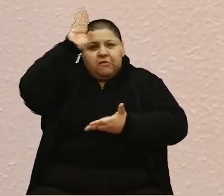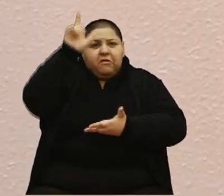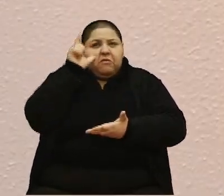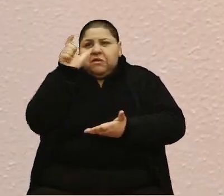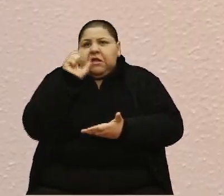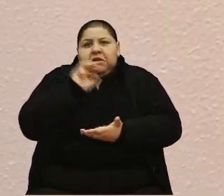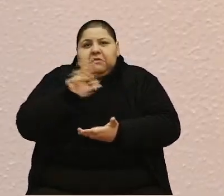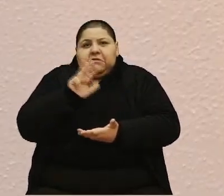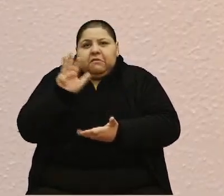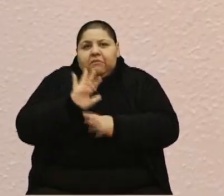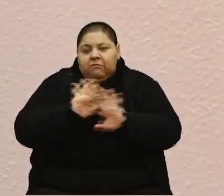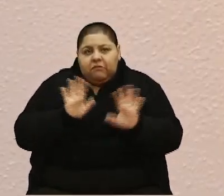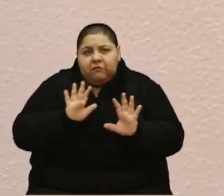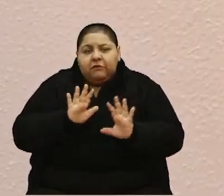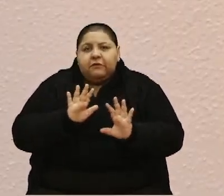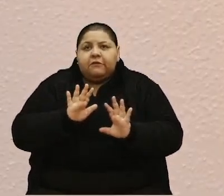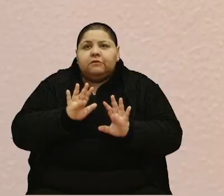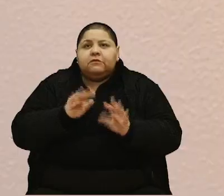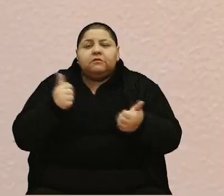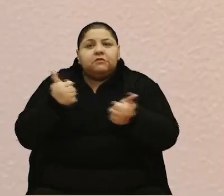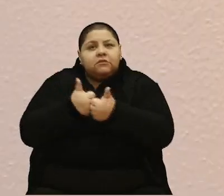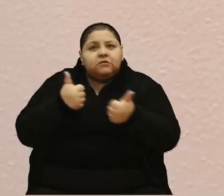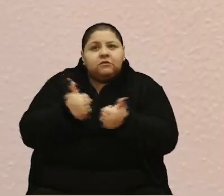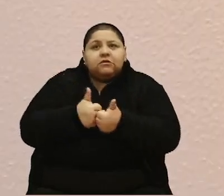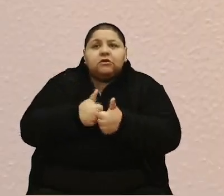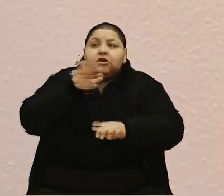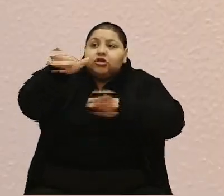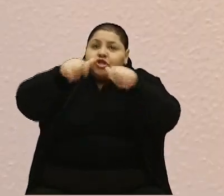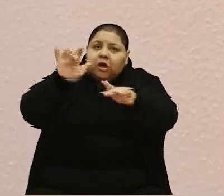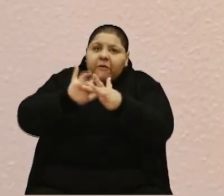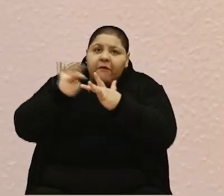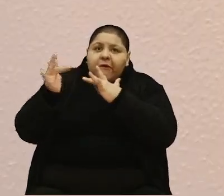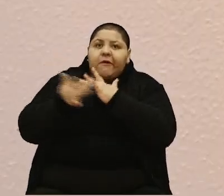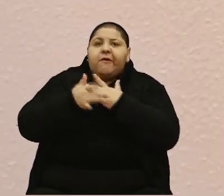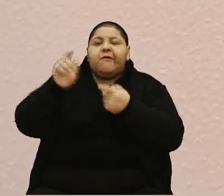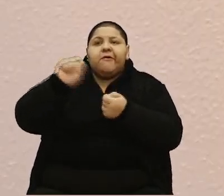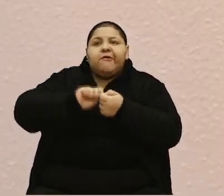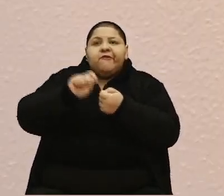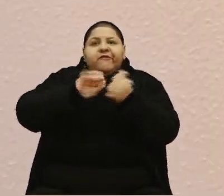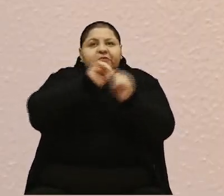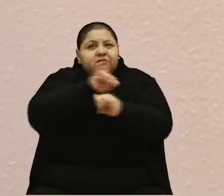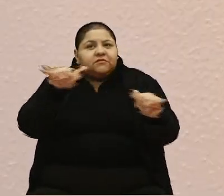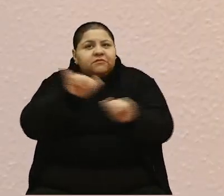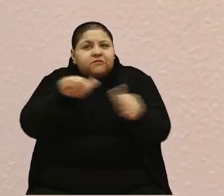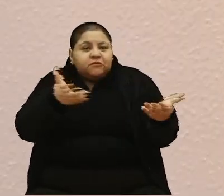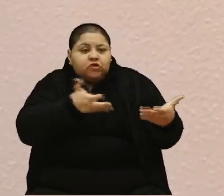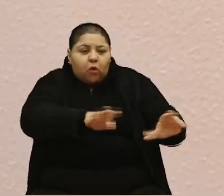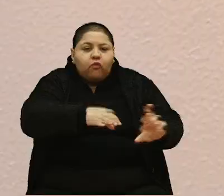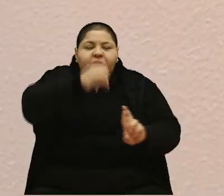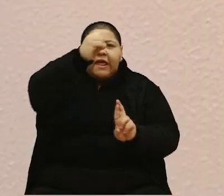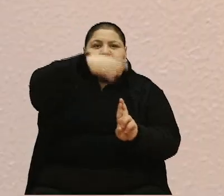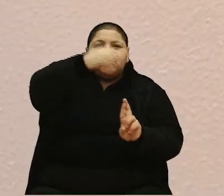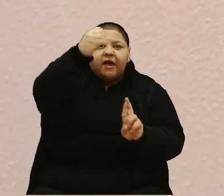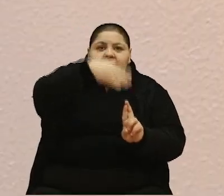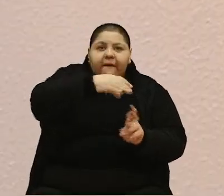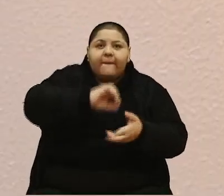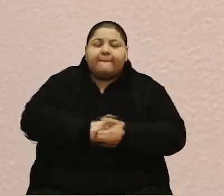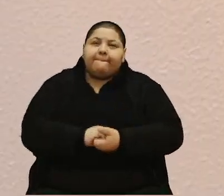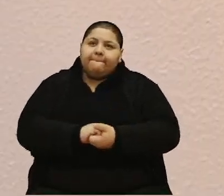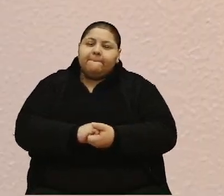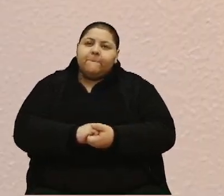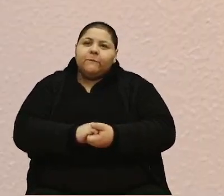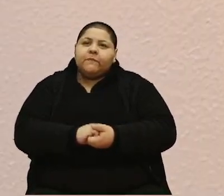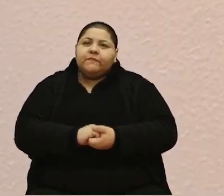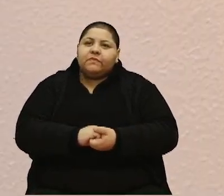pró-Lula, pró-Bolsonaro estava lá. Puxa as redes sociais, fazer uma campanha contra a RGE.